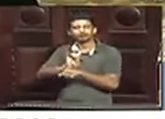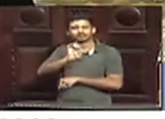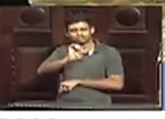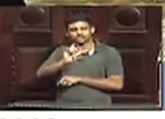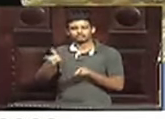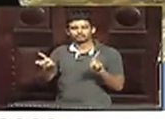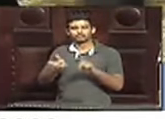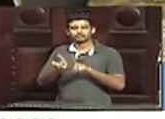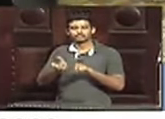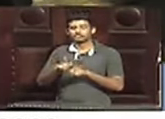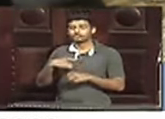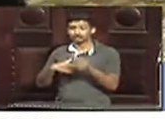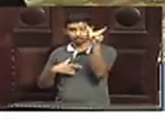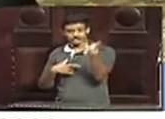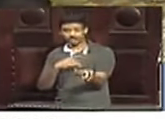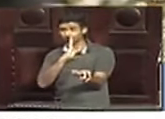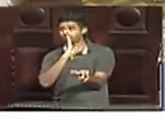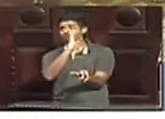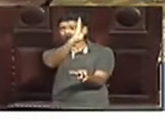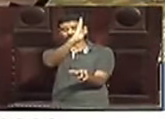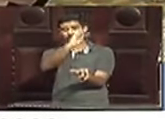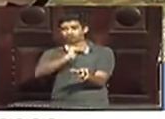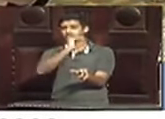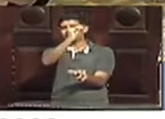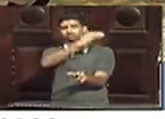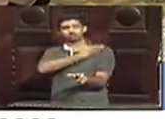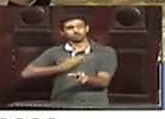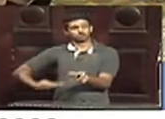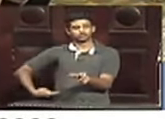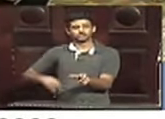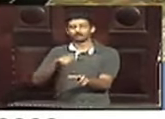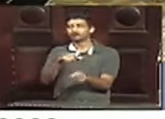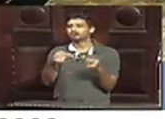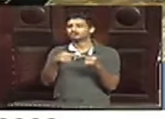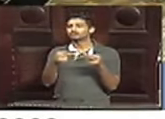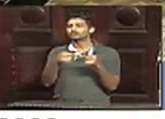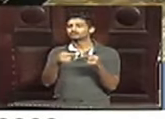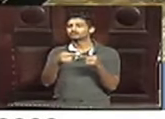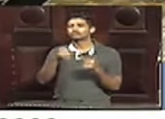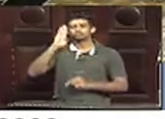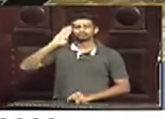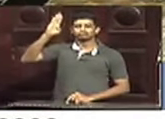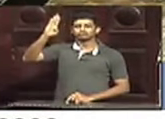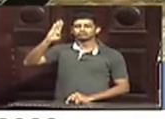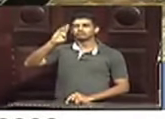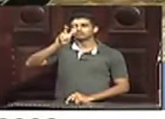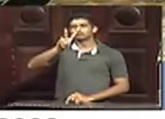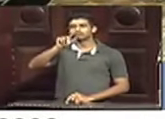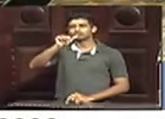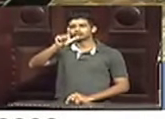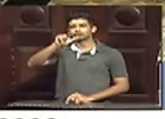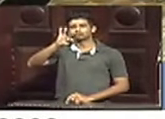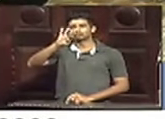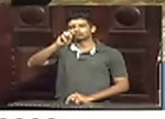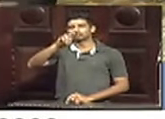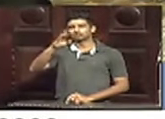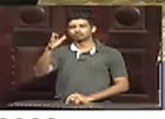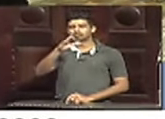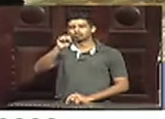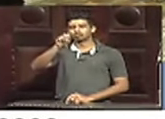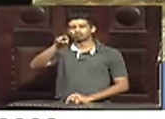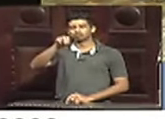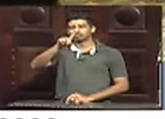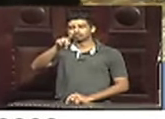um governador exclusivo da segurança, o senhor general Walter Souza